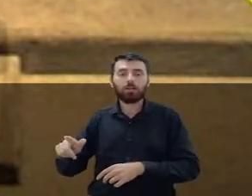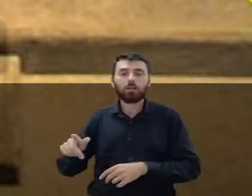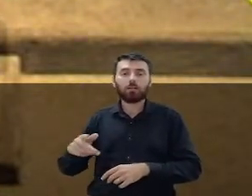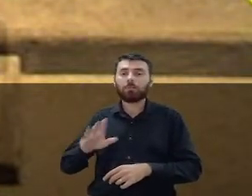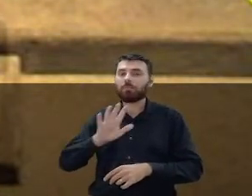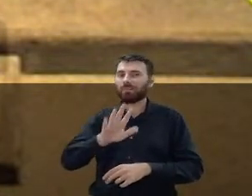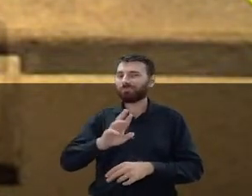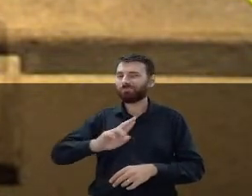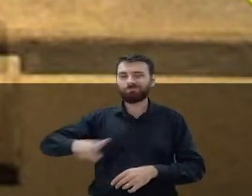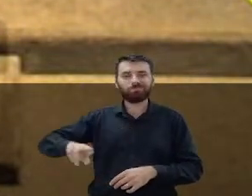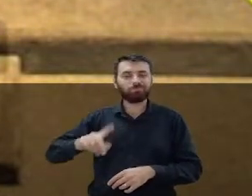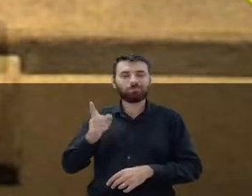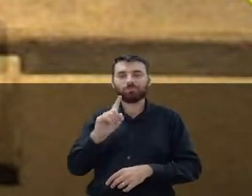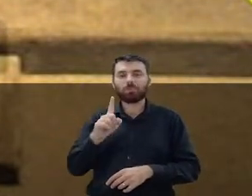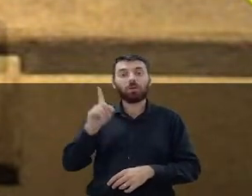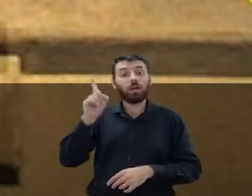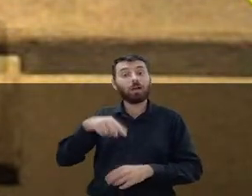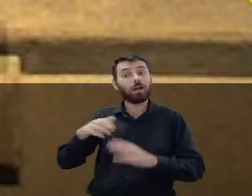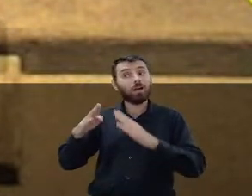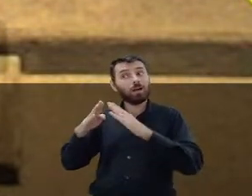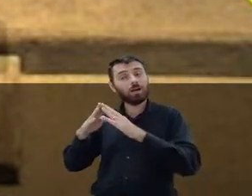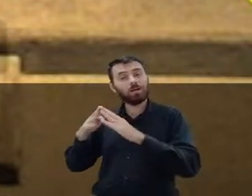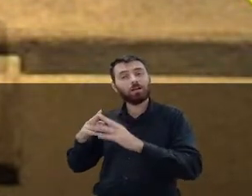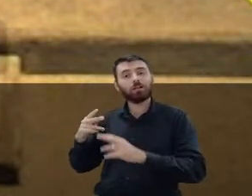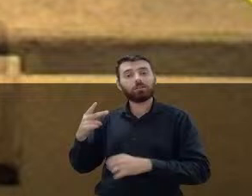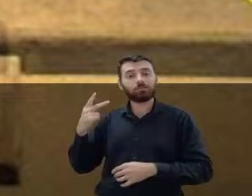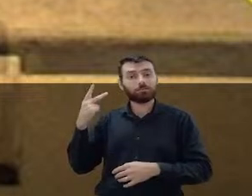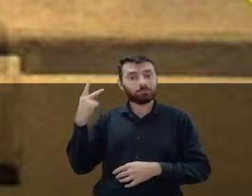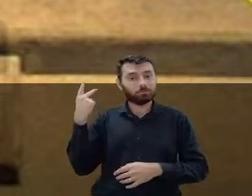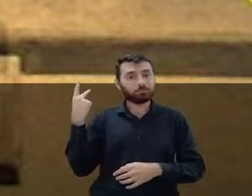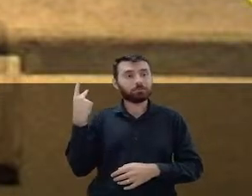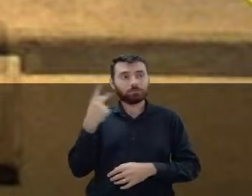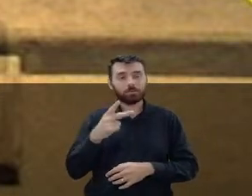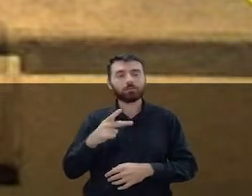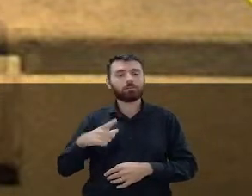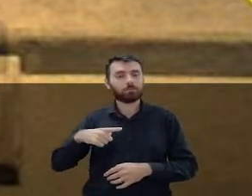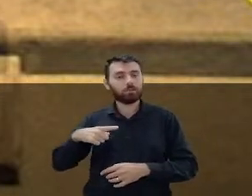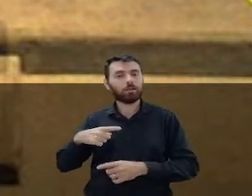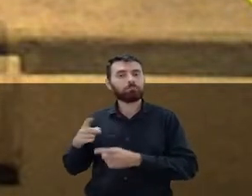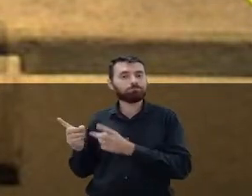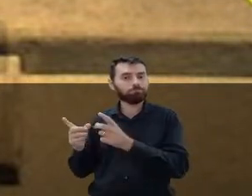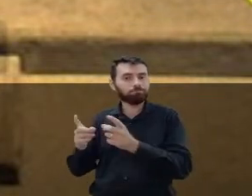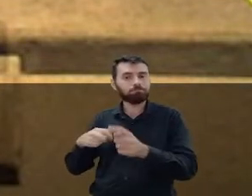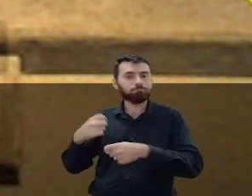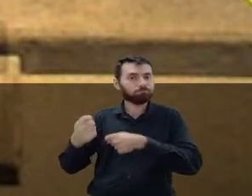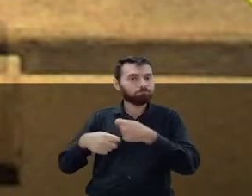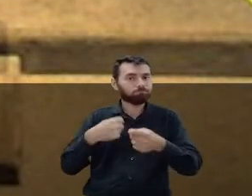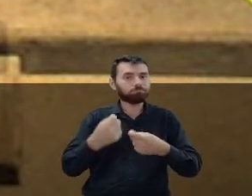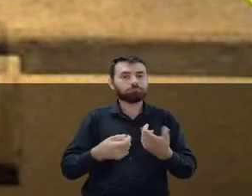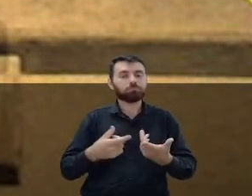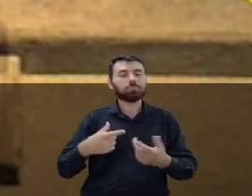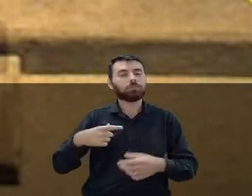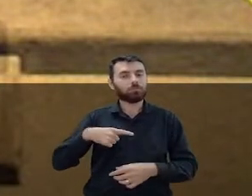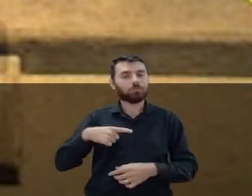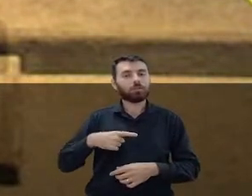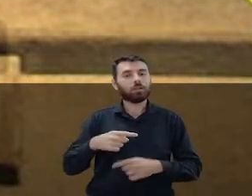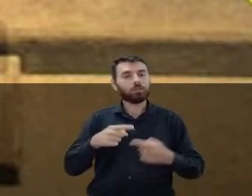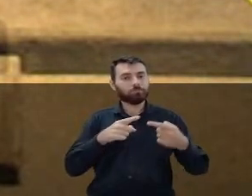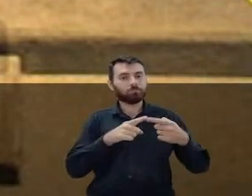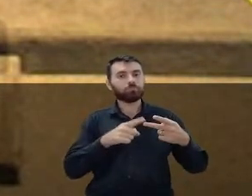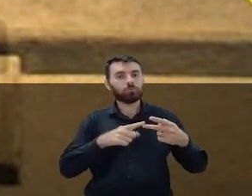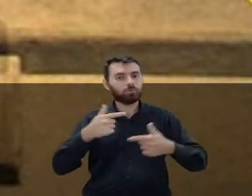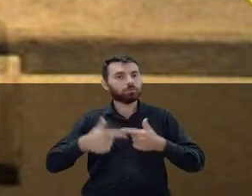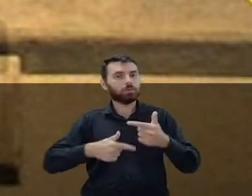a senhora Ramona Fátima, que eram geridos pela imobiliária. Então, ela fazia duas prestações diversas. A prestação